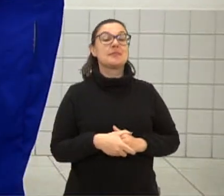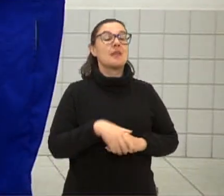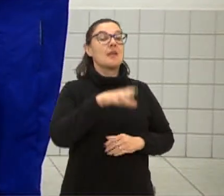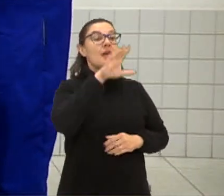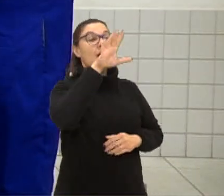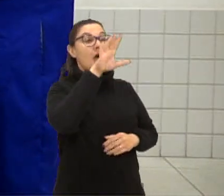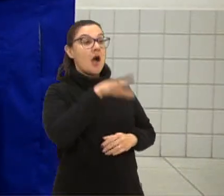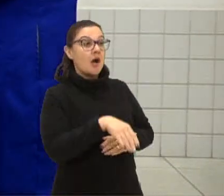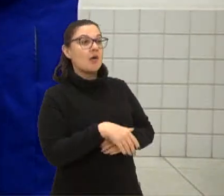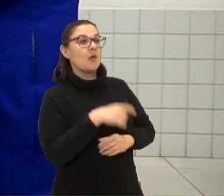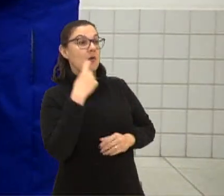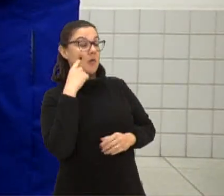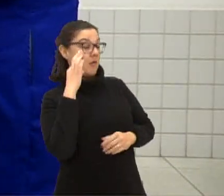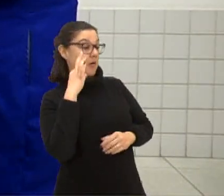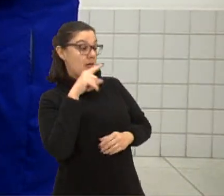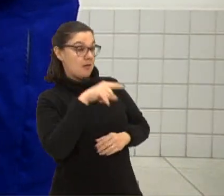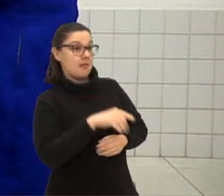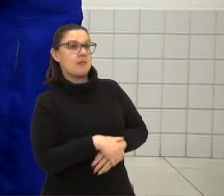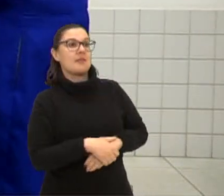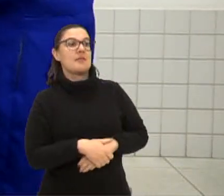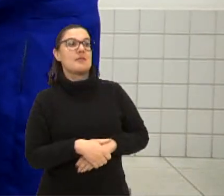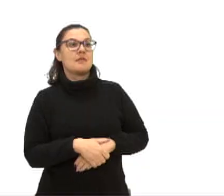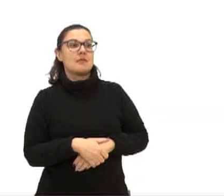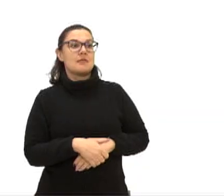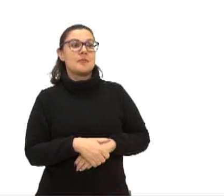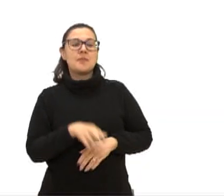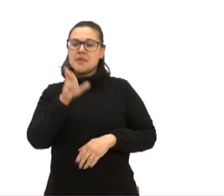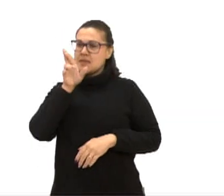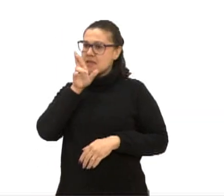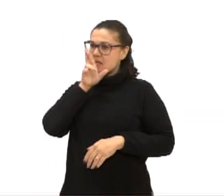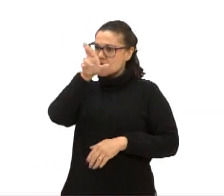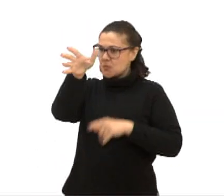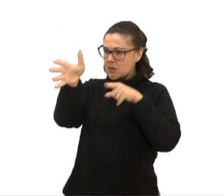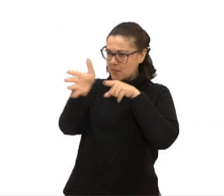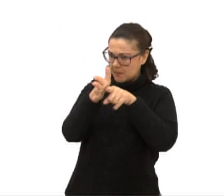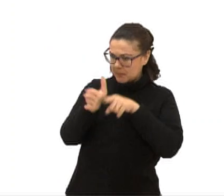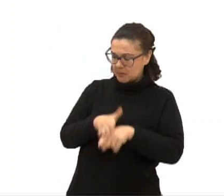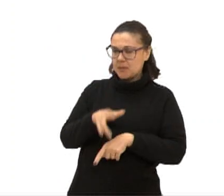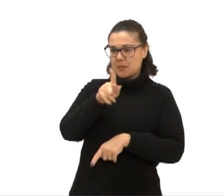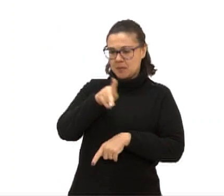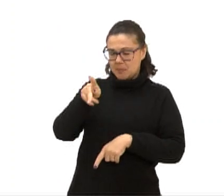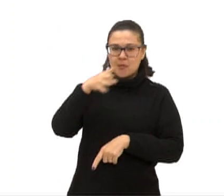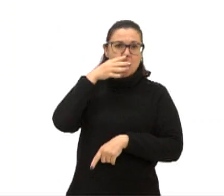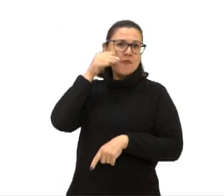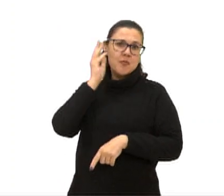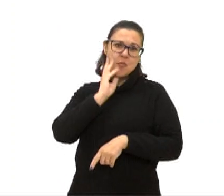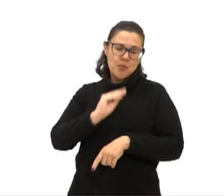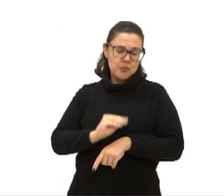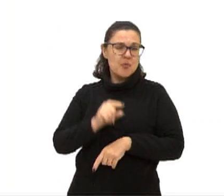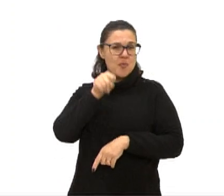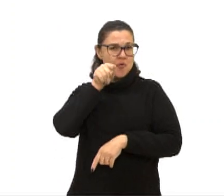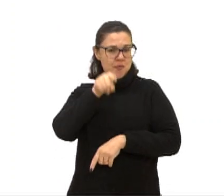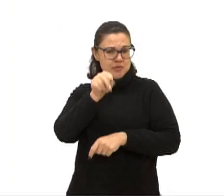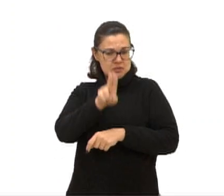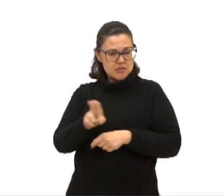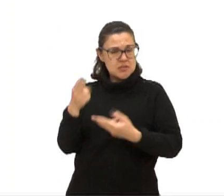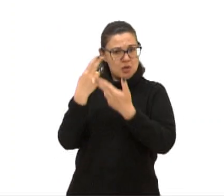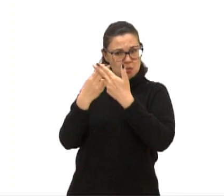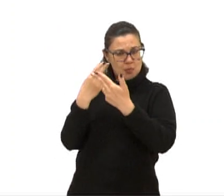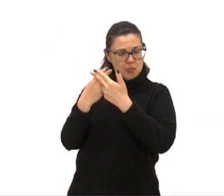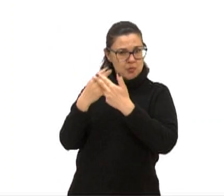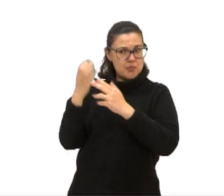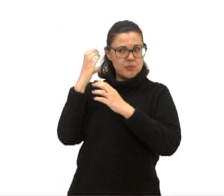Tá? Ah, que interessante. Vamos lá, por favor. Responda as seguintes questões, prof. Bruno. Vamos lá. Você faz uso da